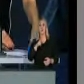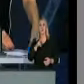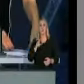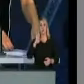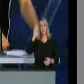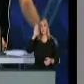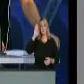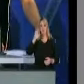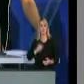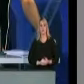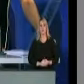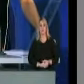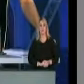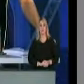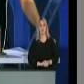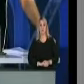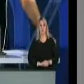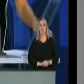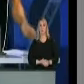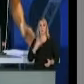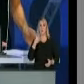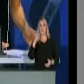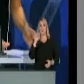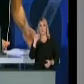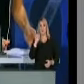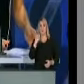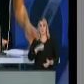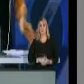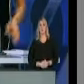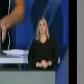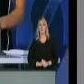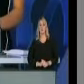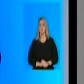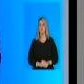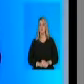Candidato, 45 segundos a partir de agora. Perdão.